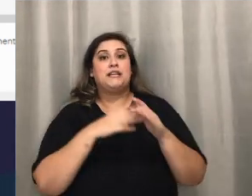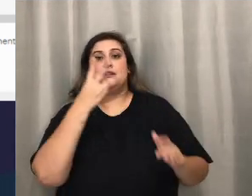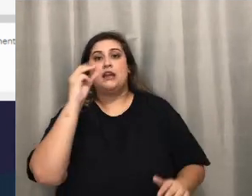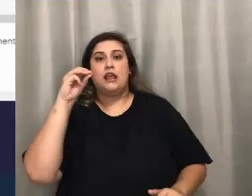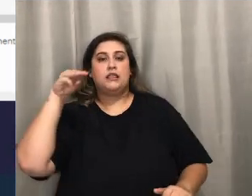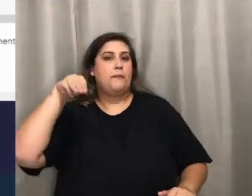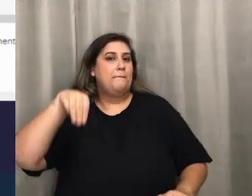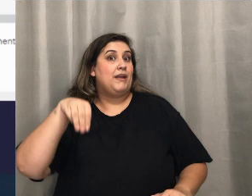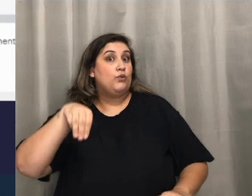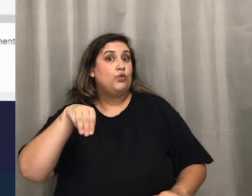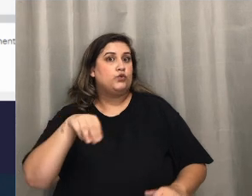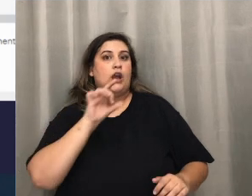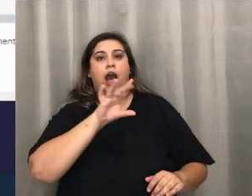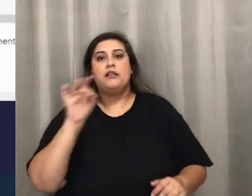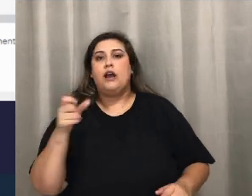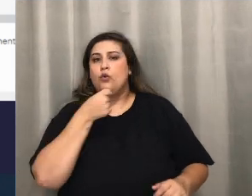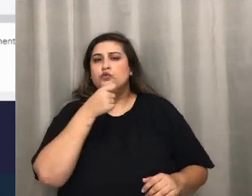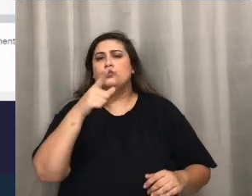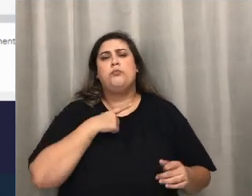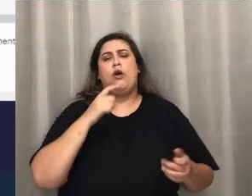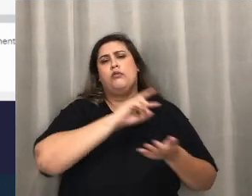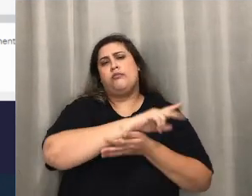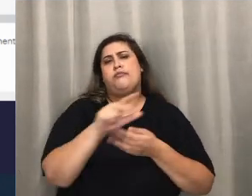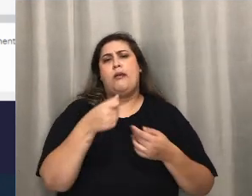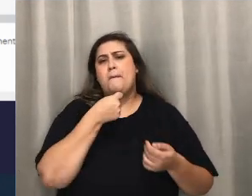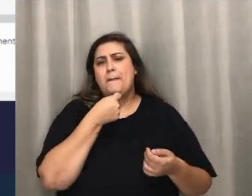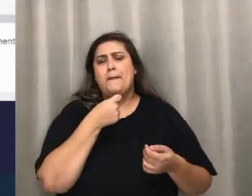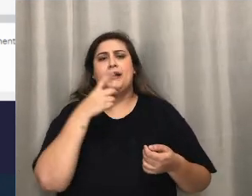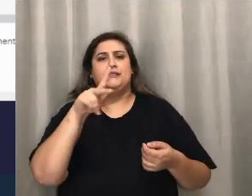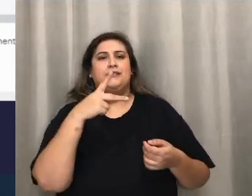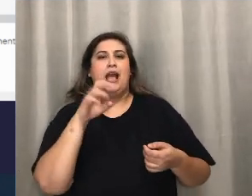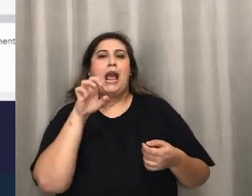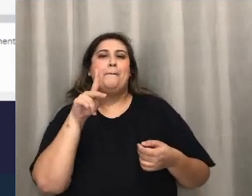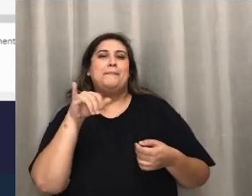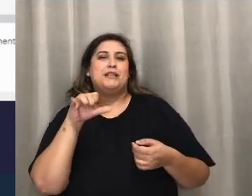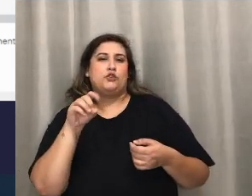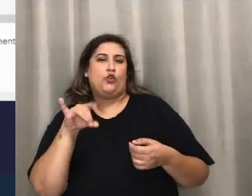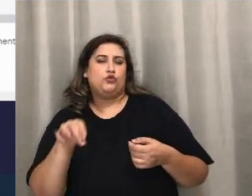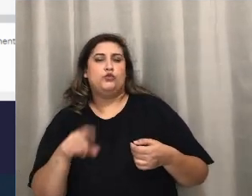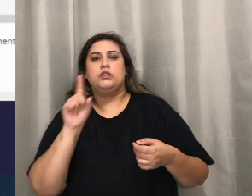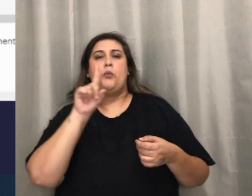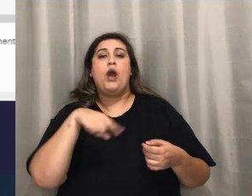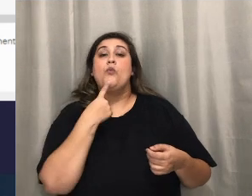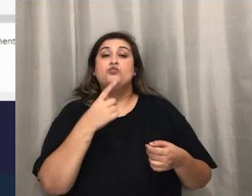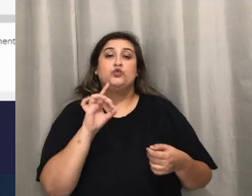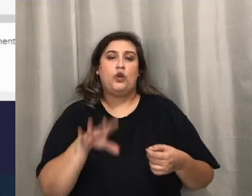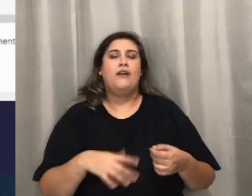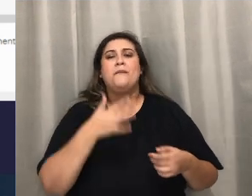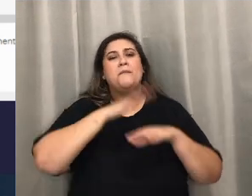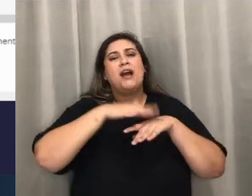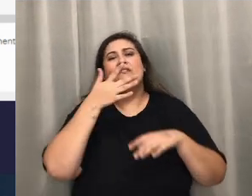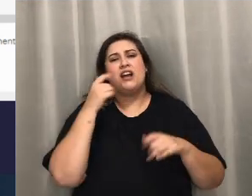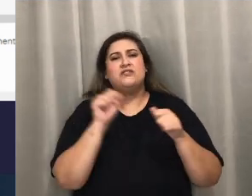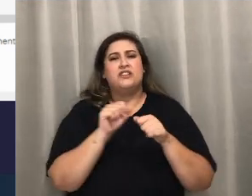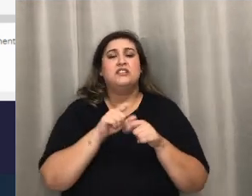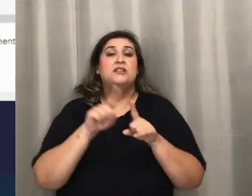Lembre que você pode ter vários áudios no seu episódio. Então, não é somente um. Fica mais fácil de fazer o envio e também de